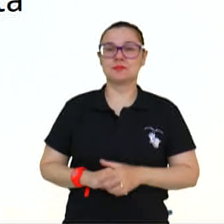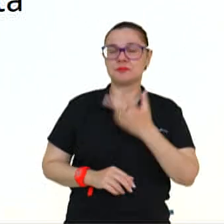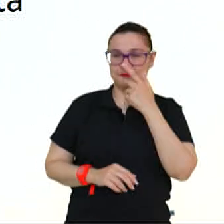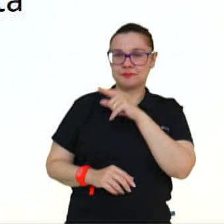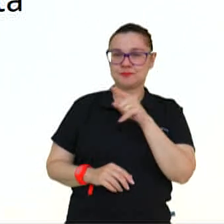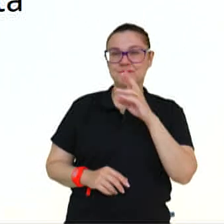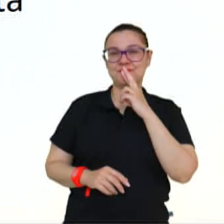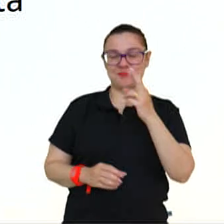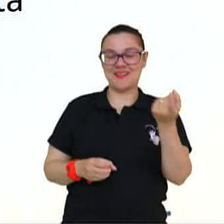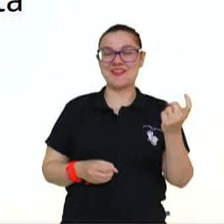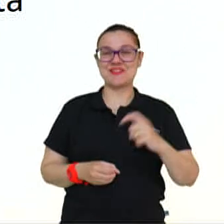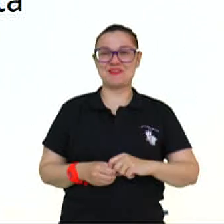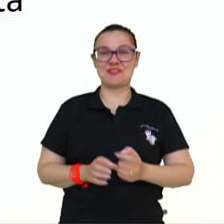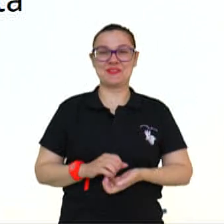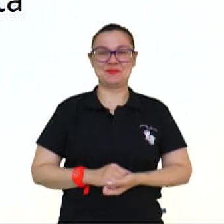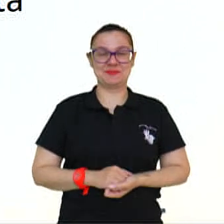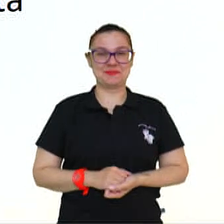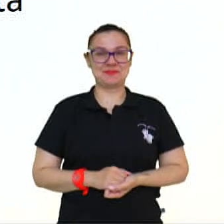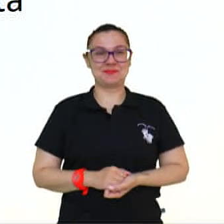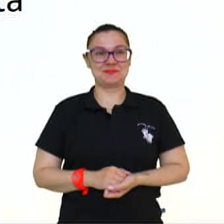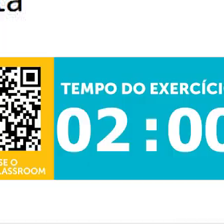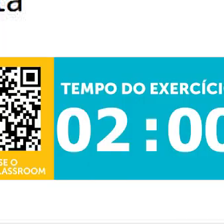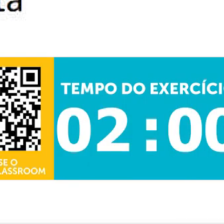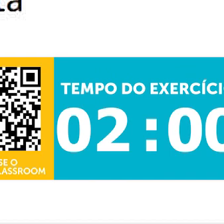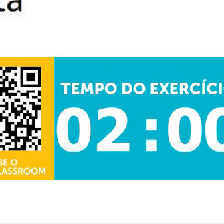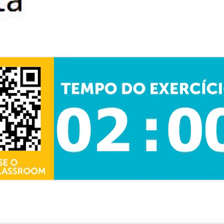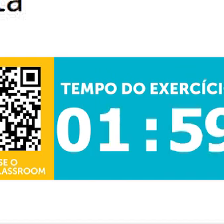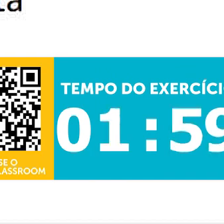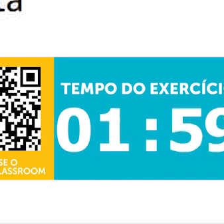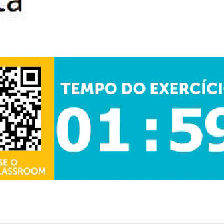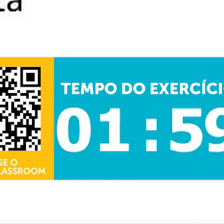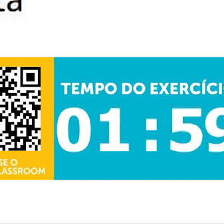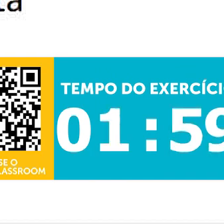amigos? Respondam daqui a pouco, a gente volta.